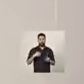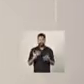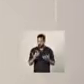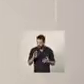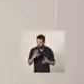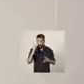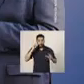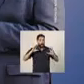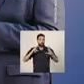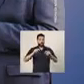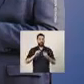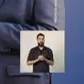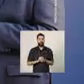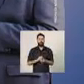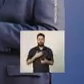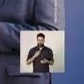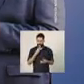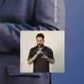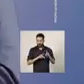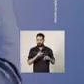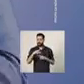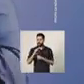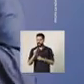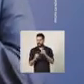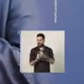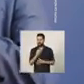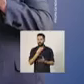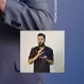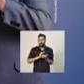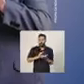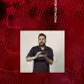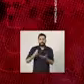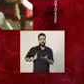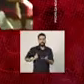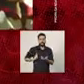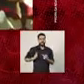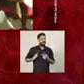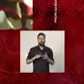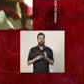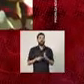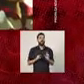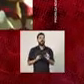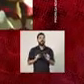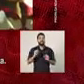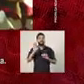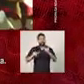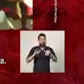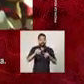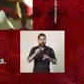uma cidade isso na Belo Horizonte eu quero ver Horizonte para todos eu vou dizer para o povo PT criou uma coisa chamada orçamento